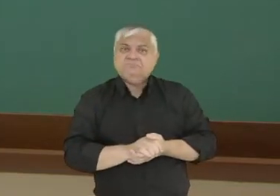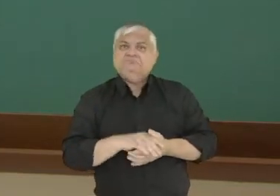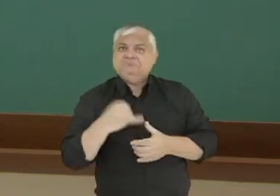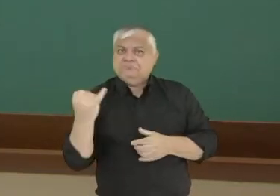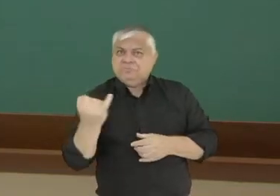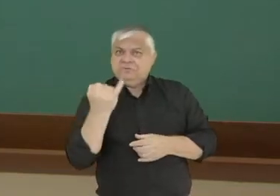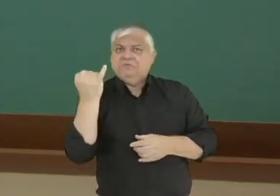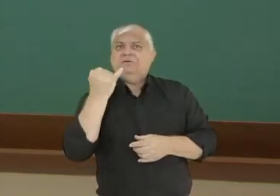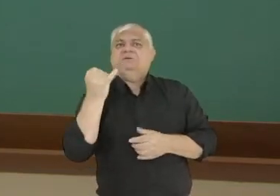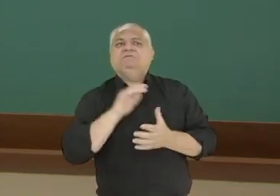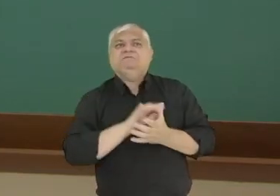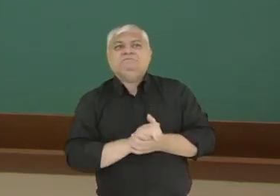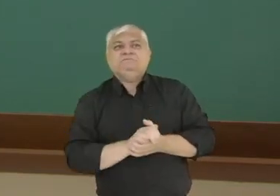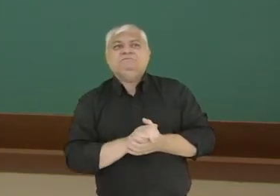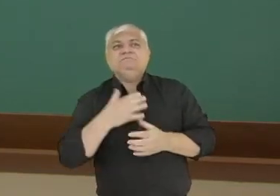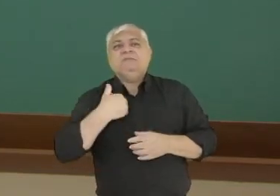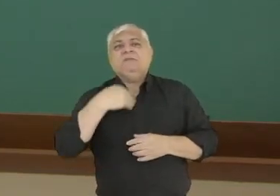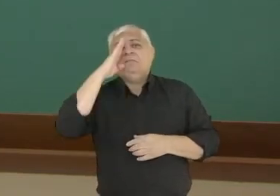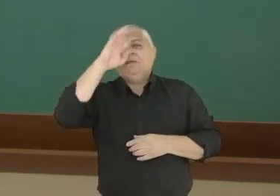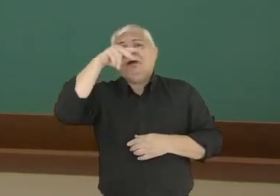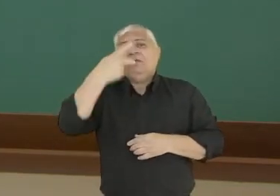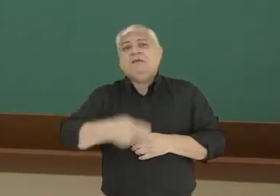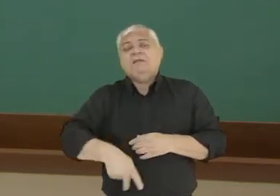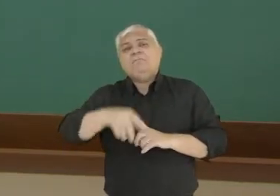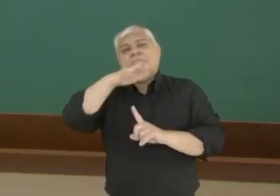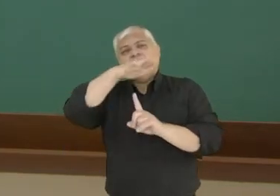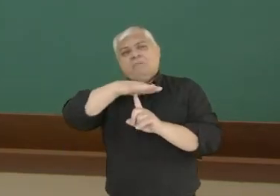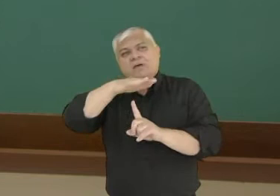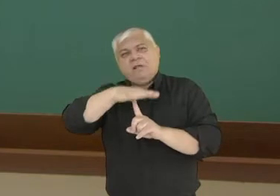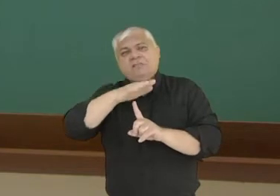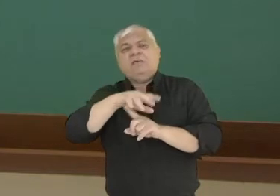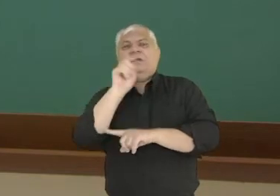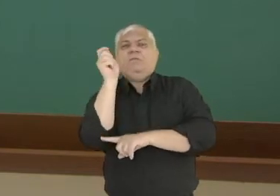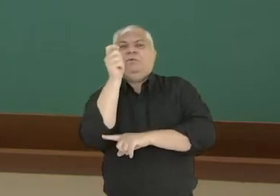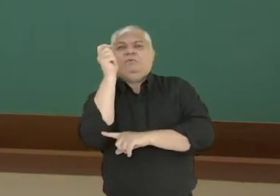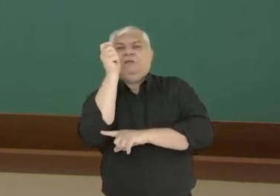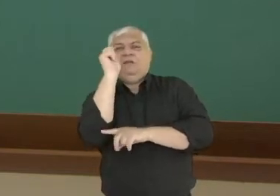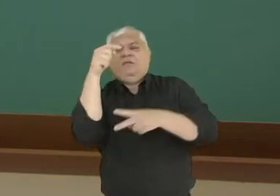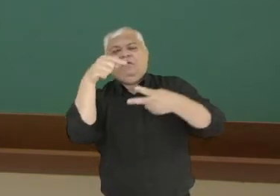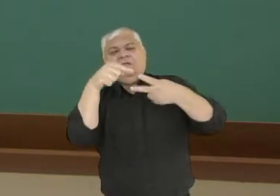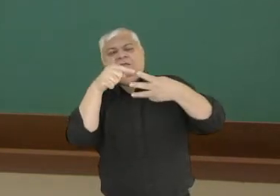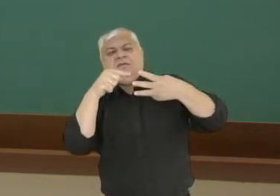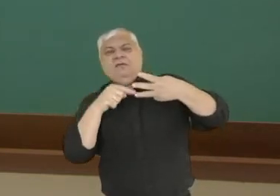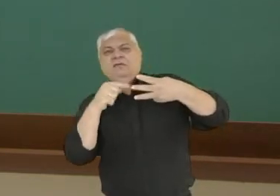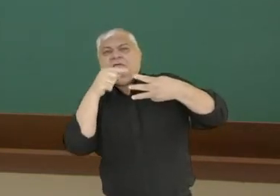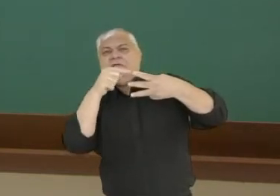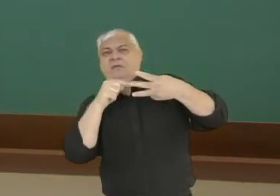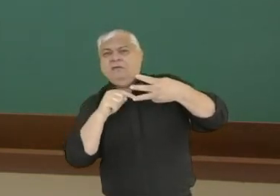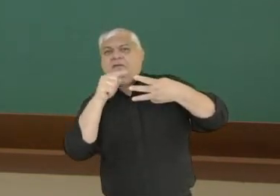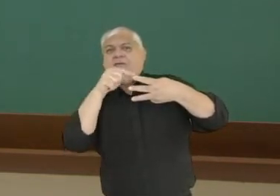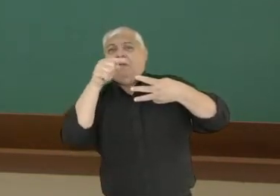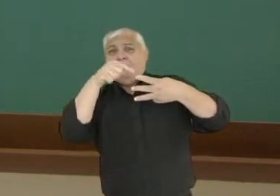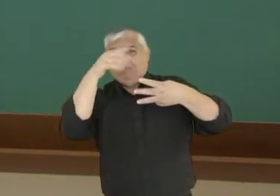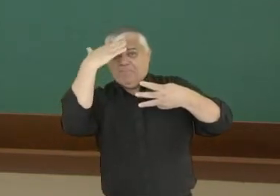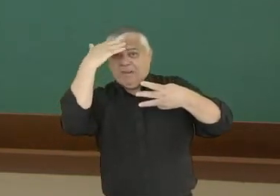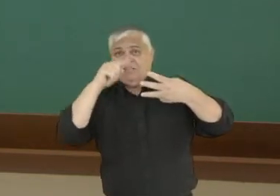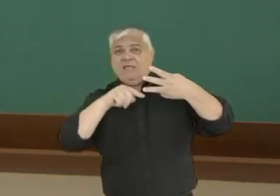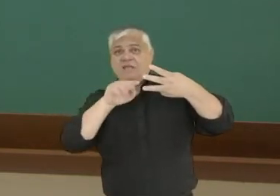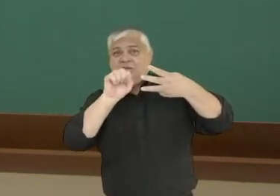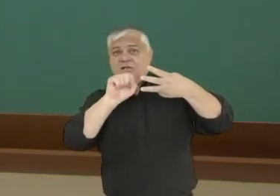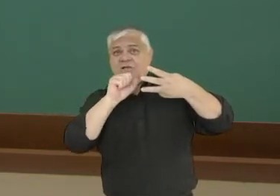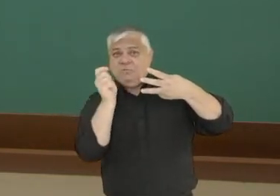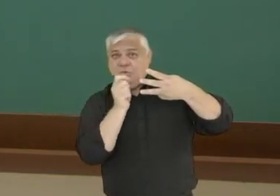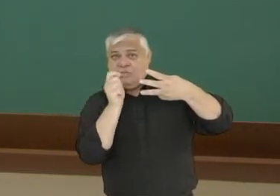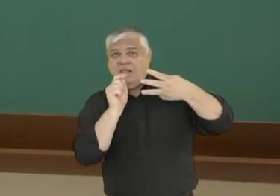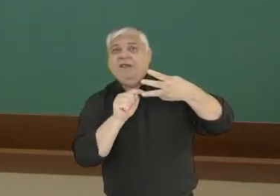tão importante na região sul Principalmente nos estados do Paraná e do Rio Grande do Sul gerando ali emprego e